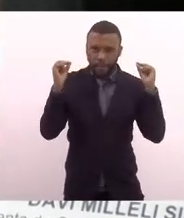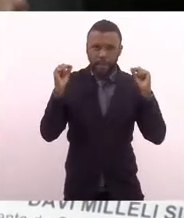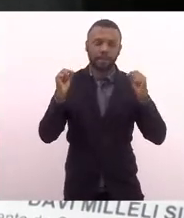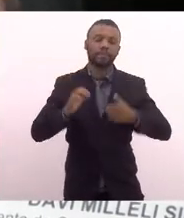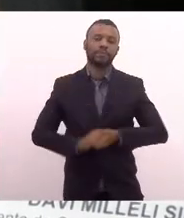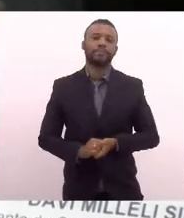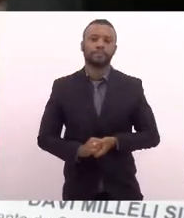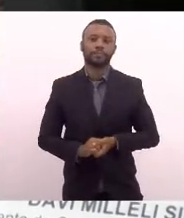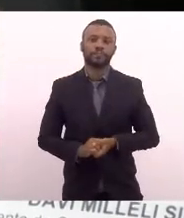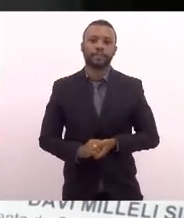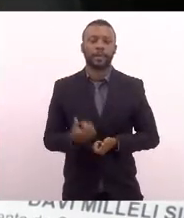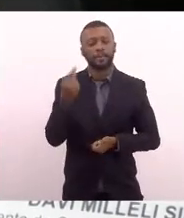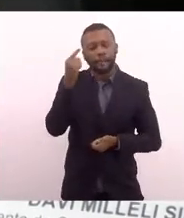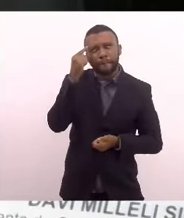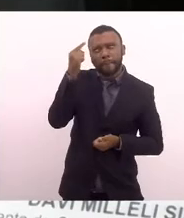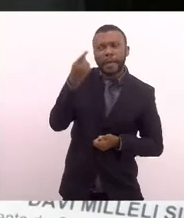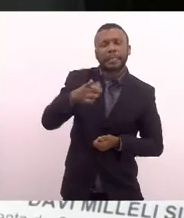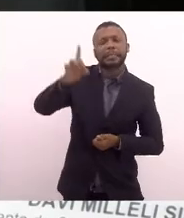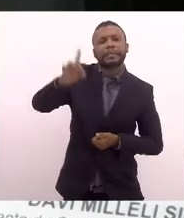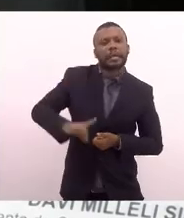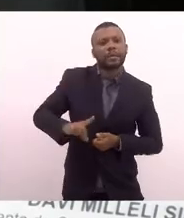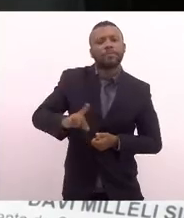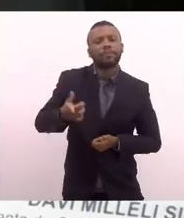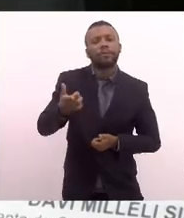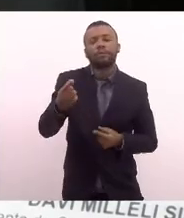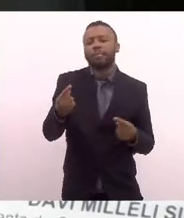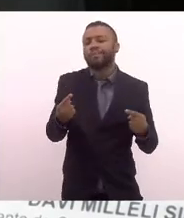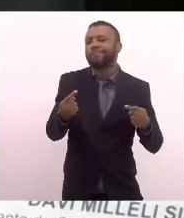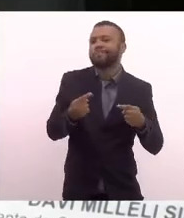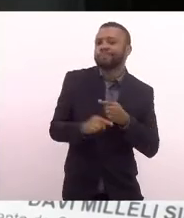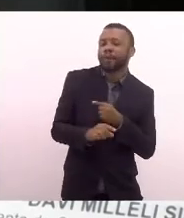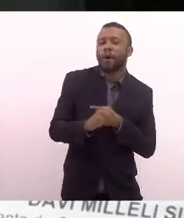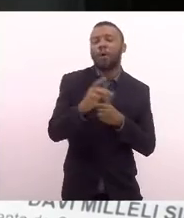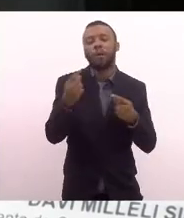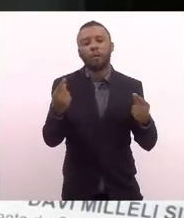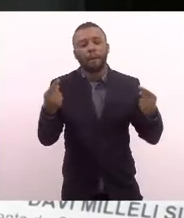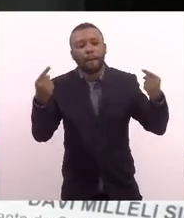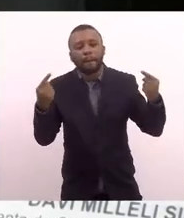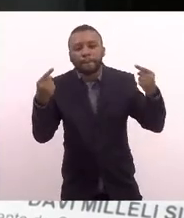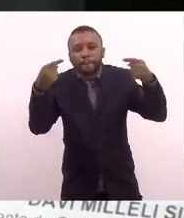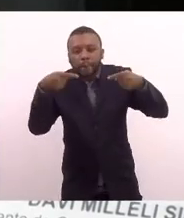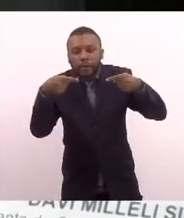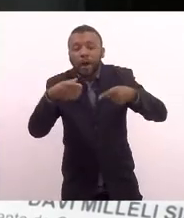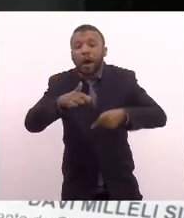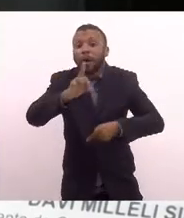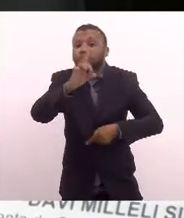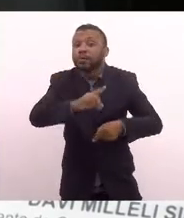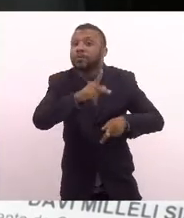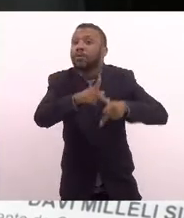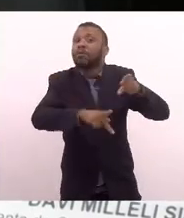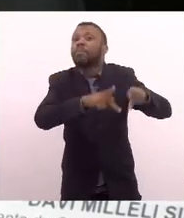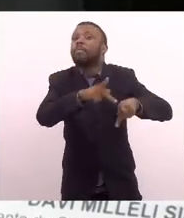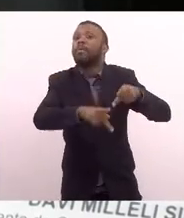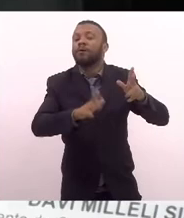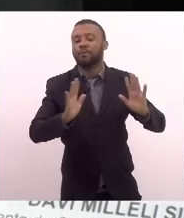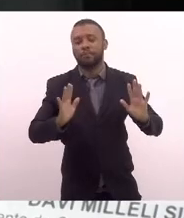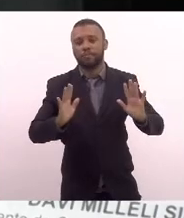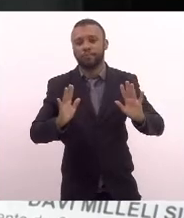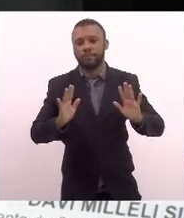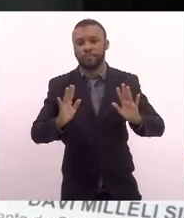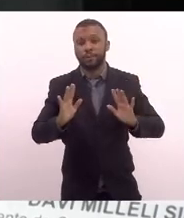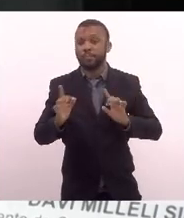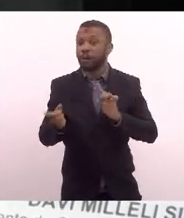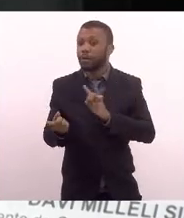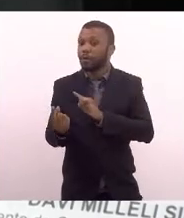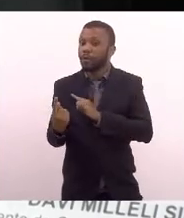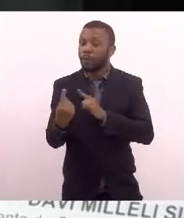não pensa esses direitos de forma contraditória ou antagônica aos direitos do povo. Muito pelo contrário, para